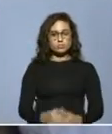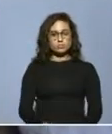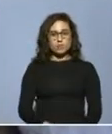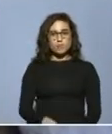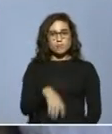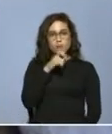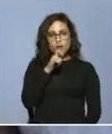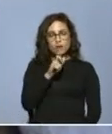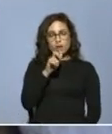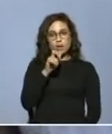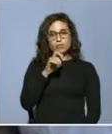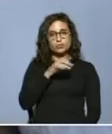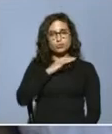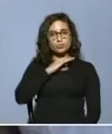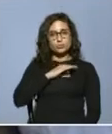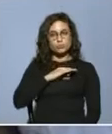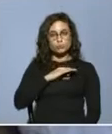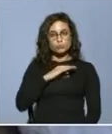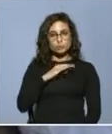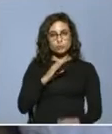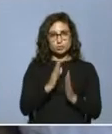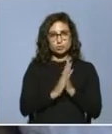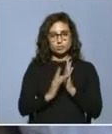Palavra do Senhor.